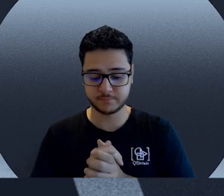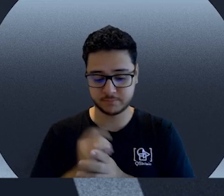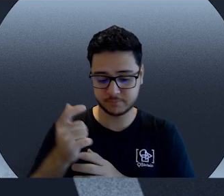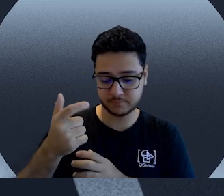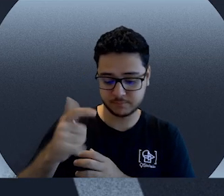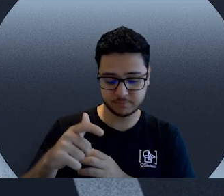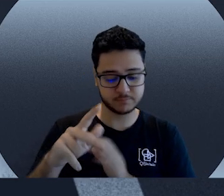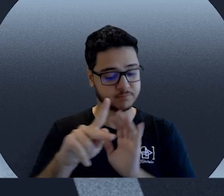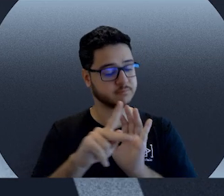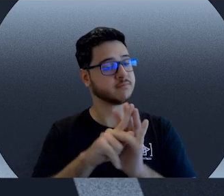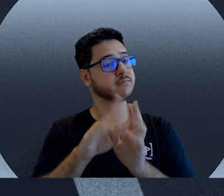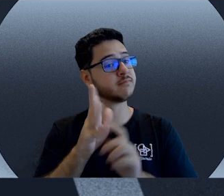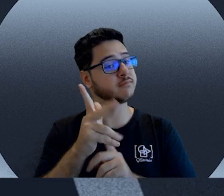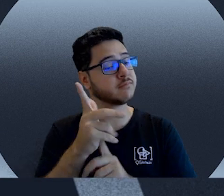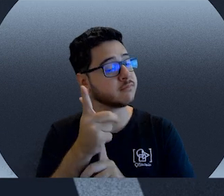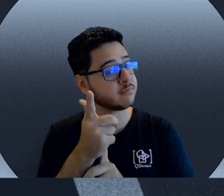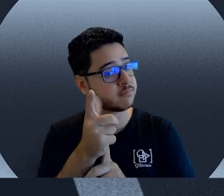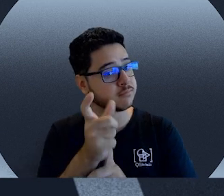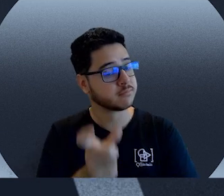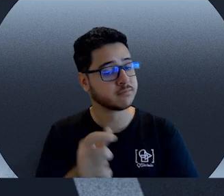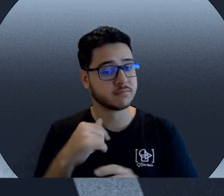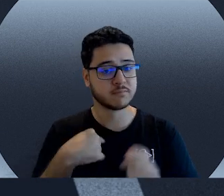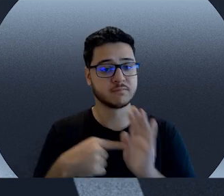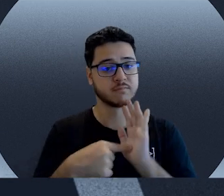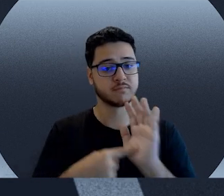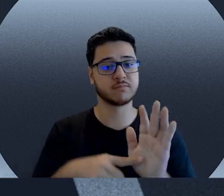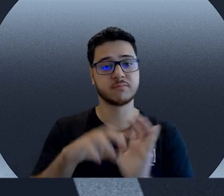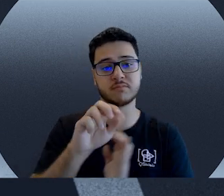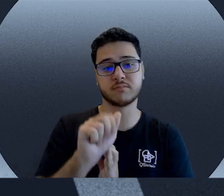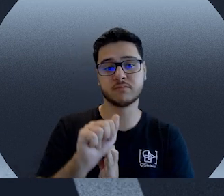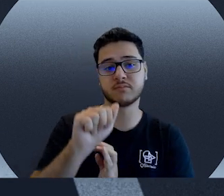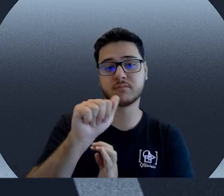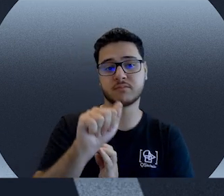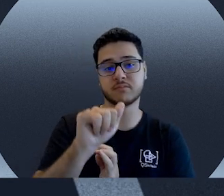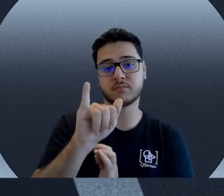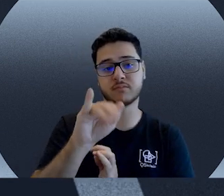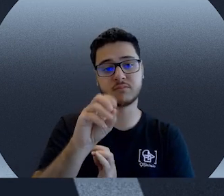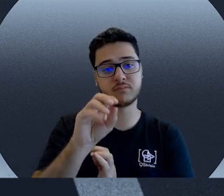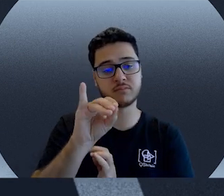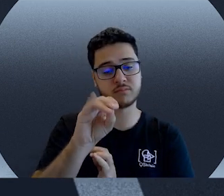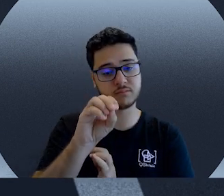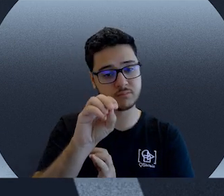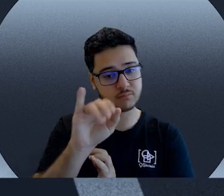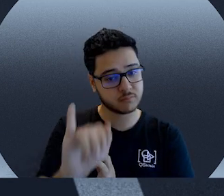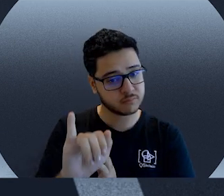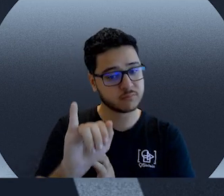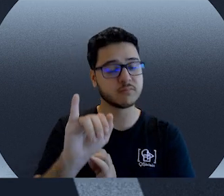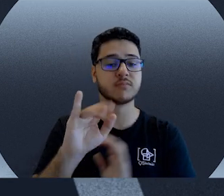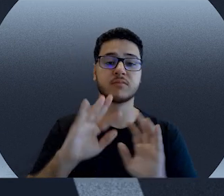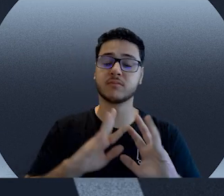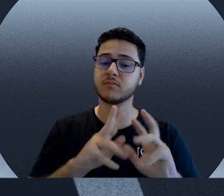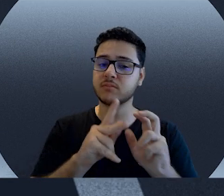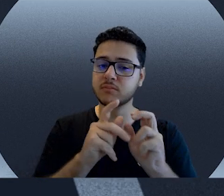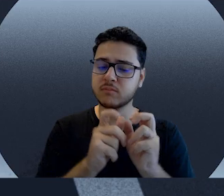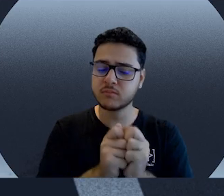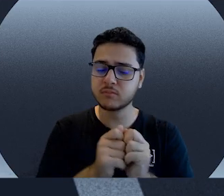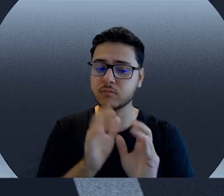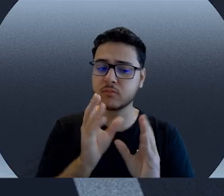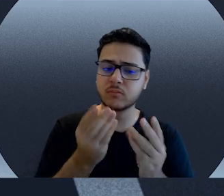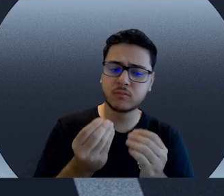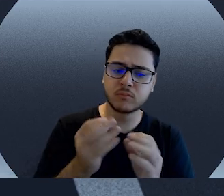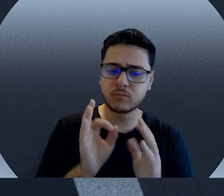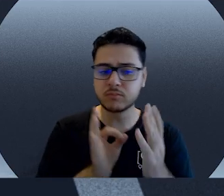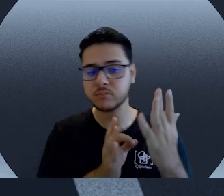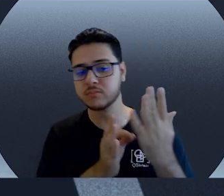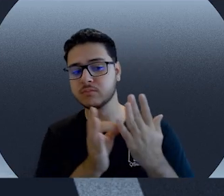A próxima artista que eu quis trazer também foi a Yayoi Kusama. A Yayoi é uma artista muito emblemática, né? Porque ela produz já